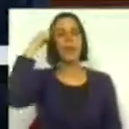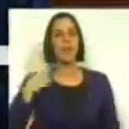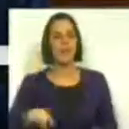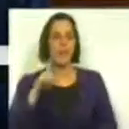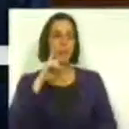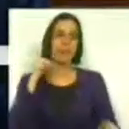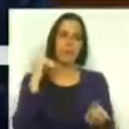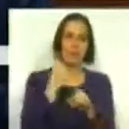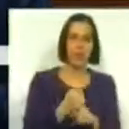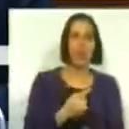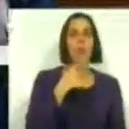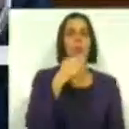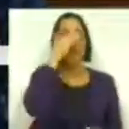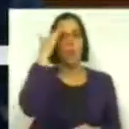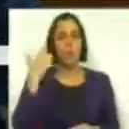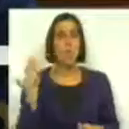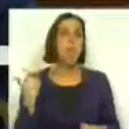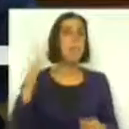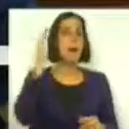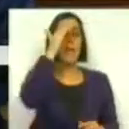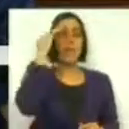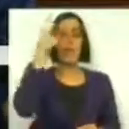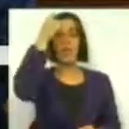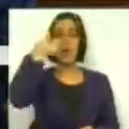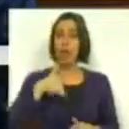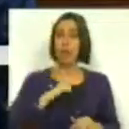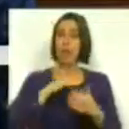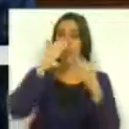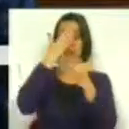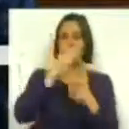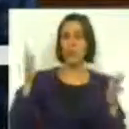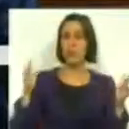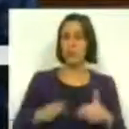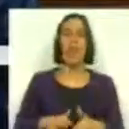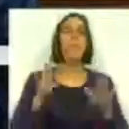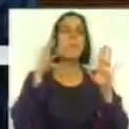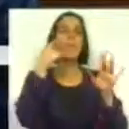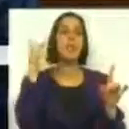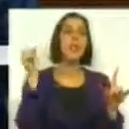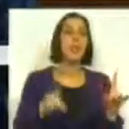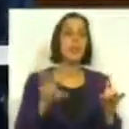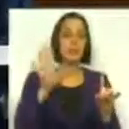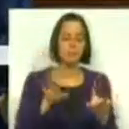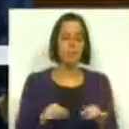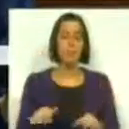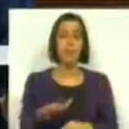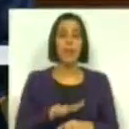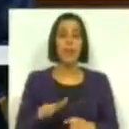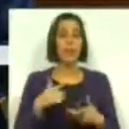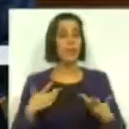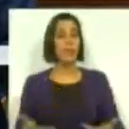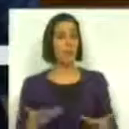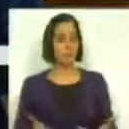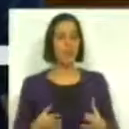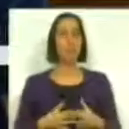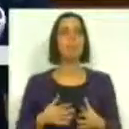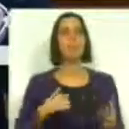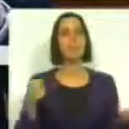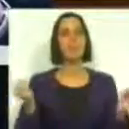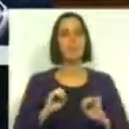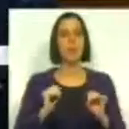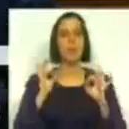é exigente, é muito duro, talvez o mais duro da história da nossa democracia. Mas, repito, ao ponto a que chegamos, ao ponto de